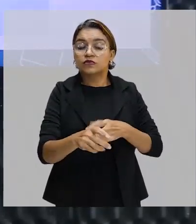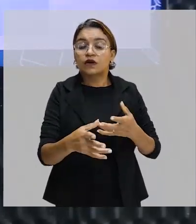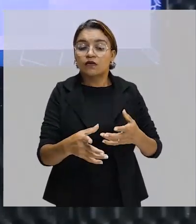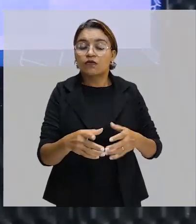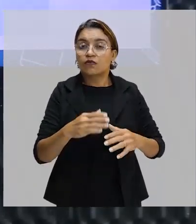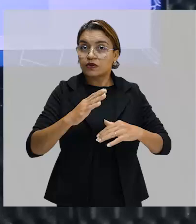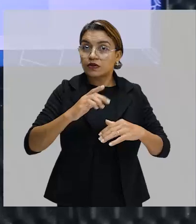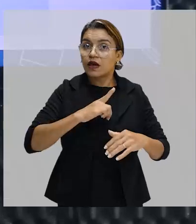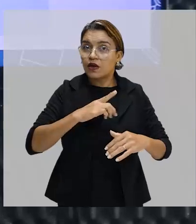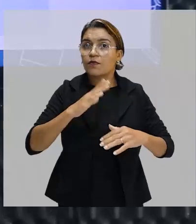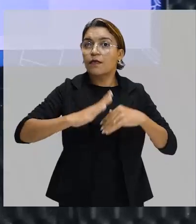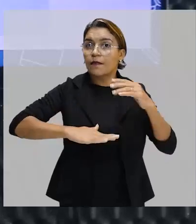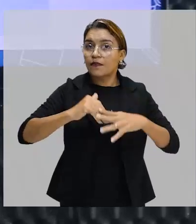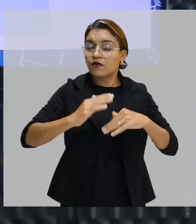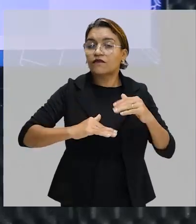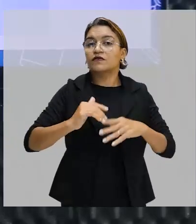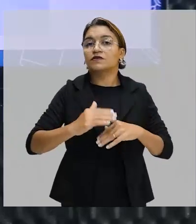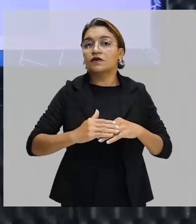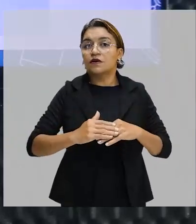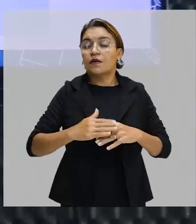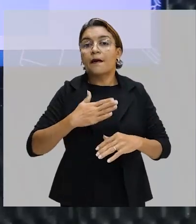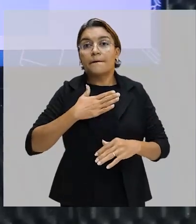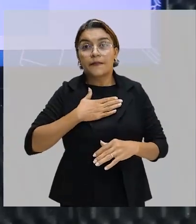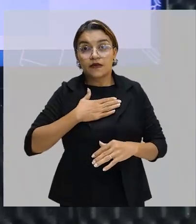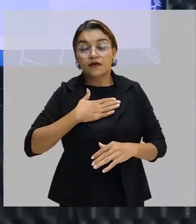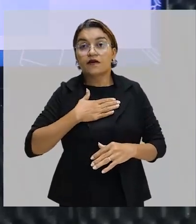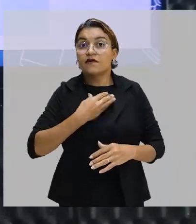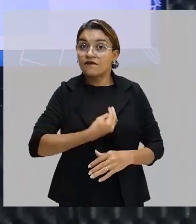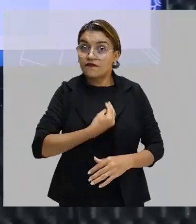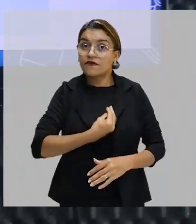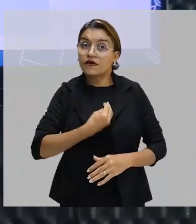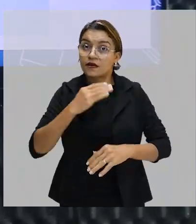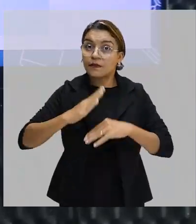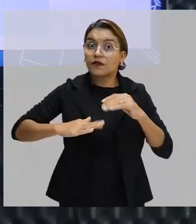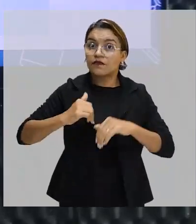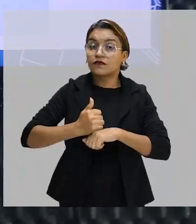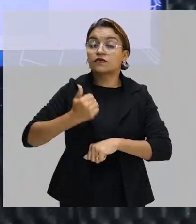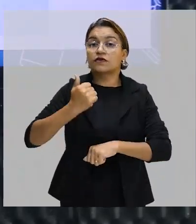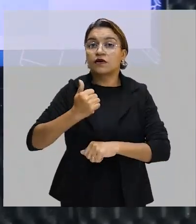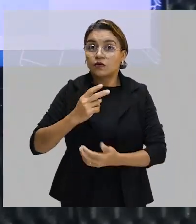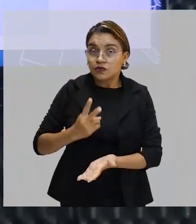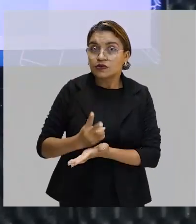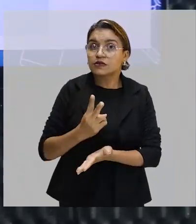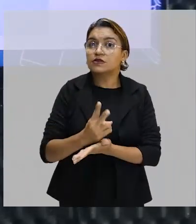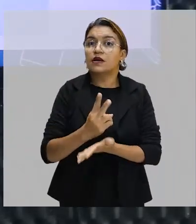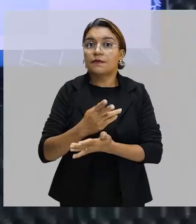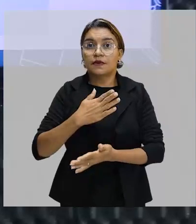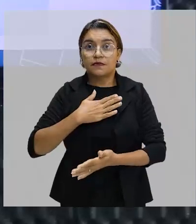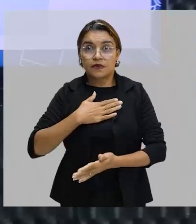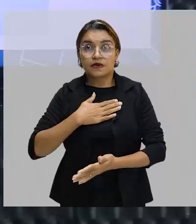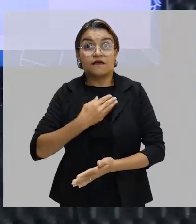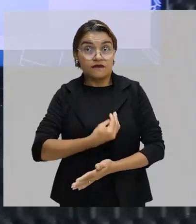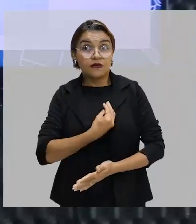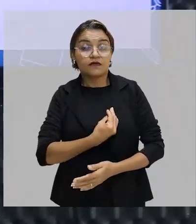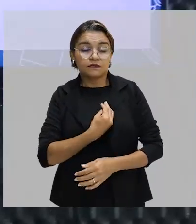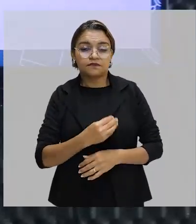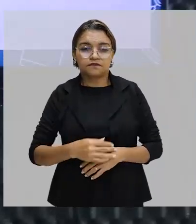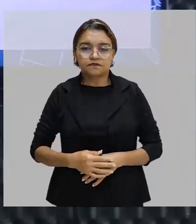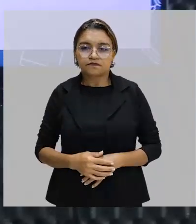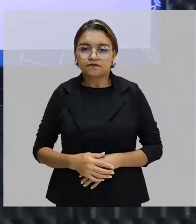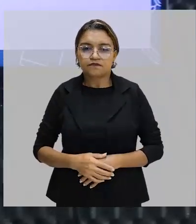essa profissão faz parte da minha construção profissional. Então, é algo permanente na minha realidade.